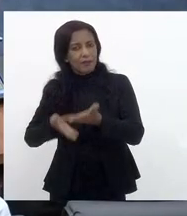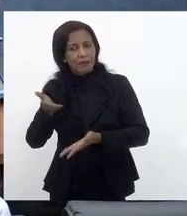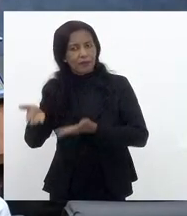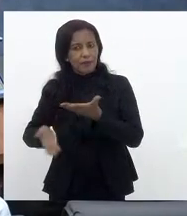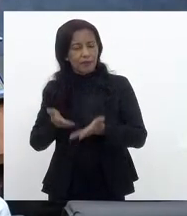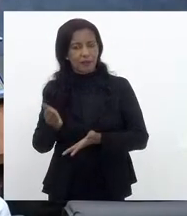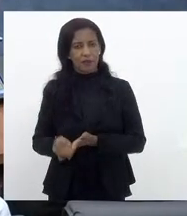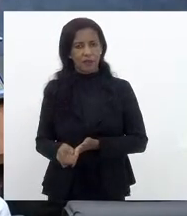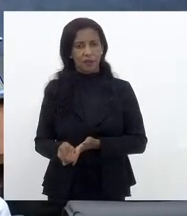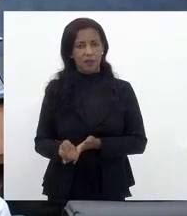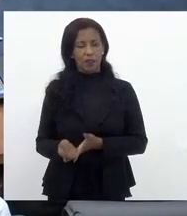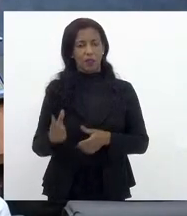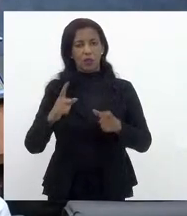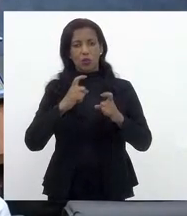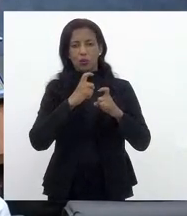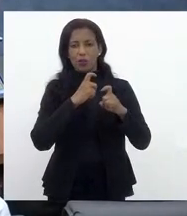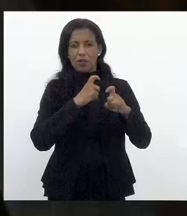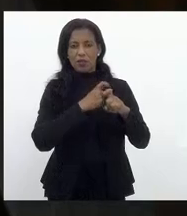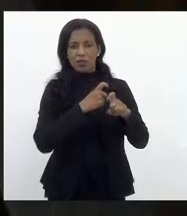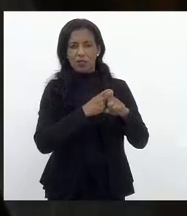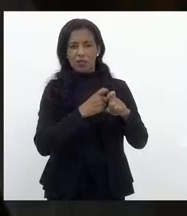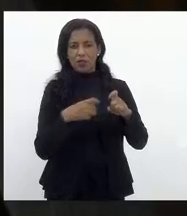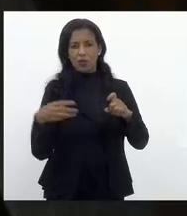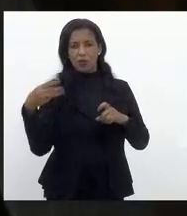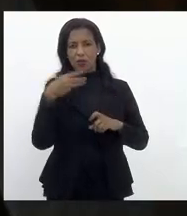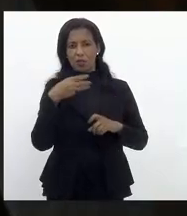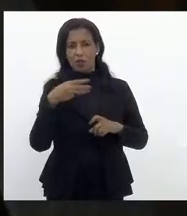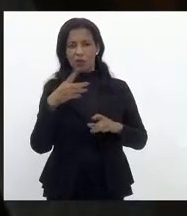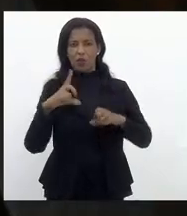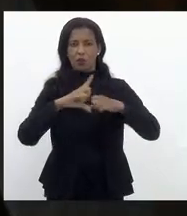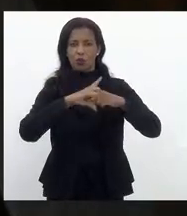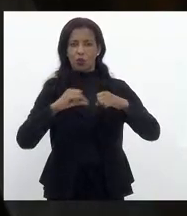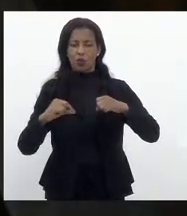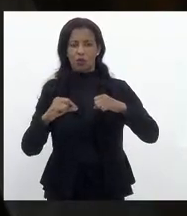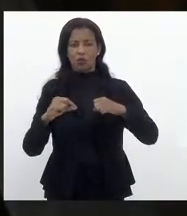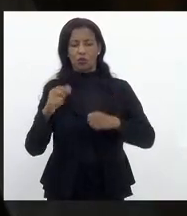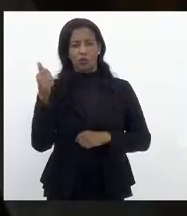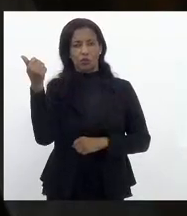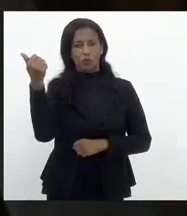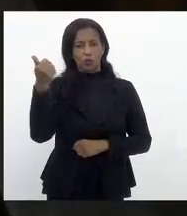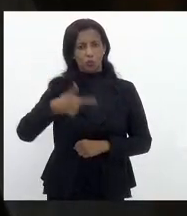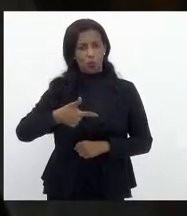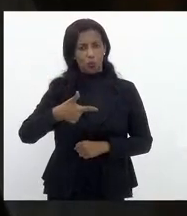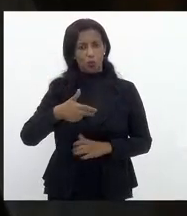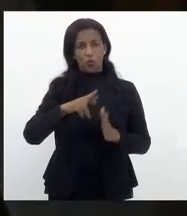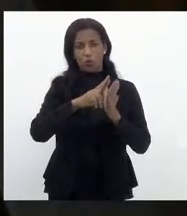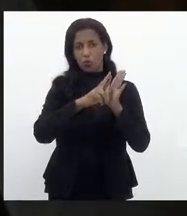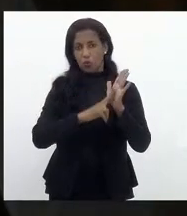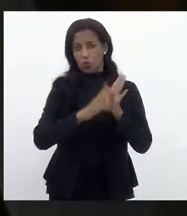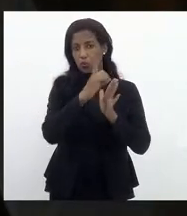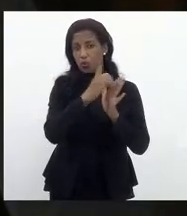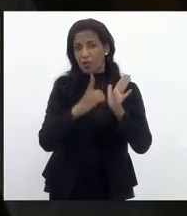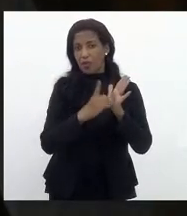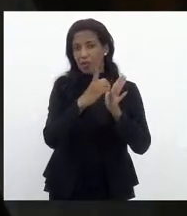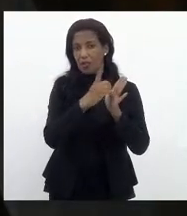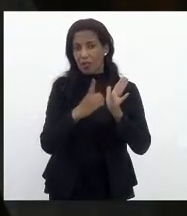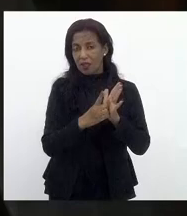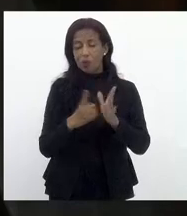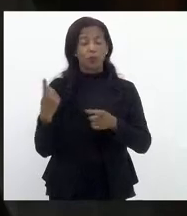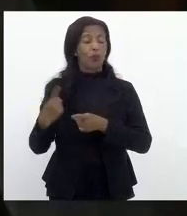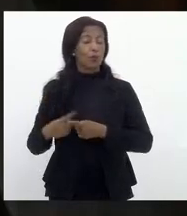do inciso 3º do artigo doce do regulamento do Decreto